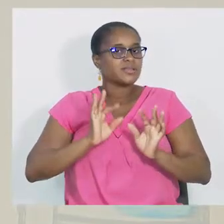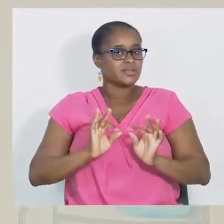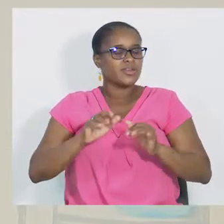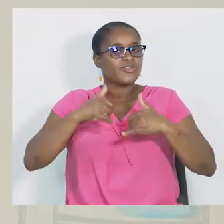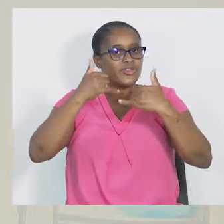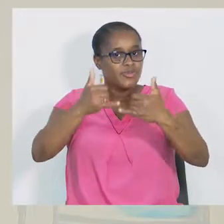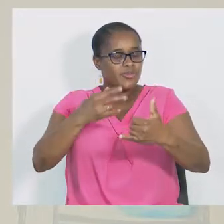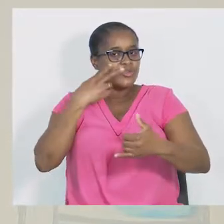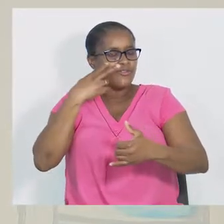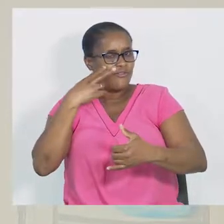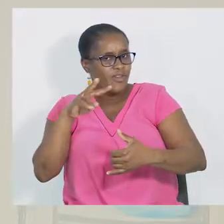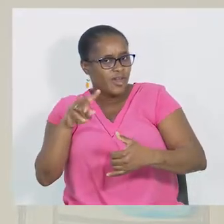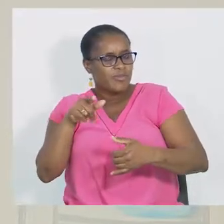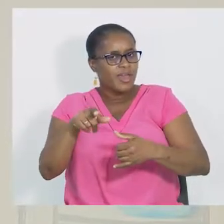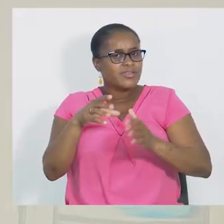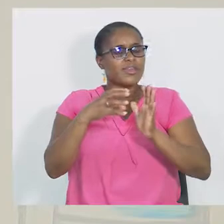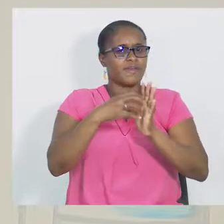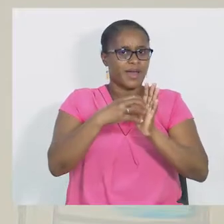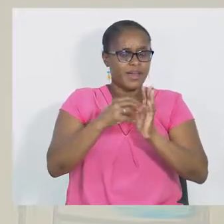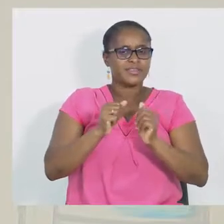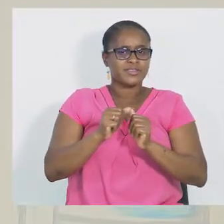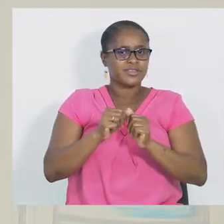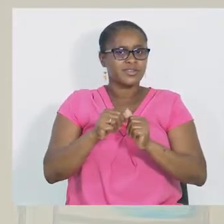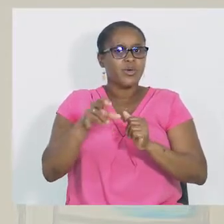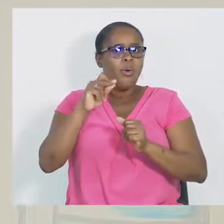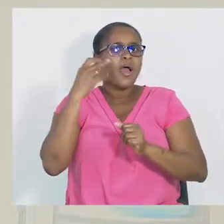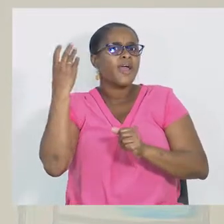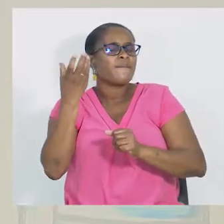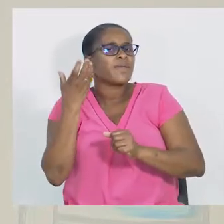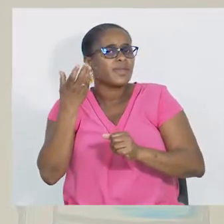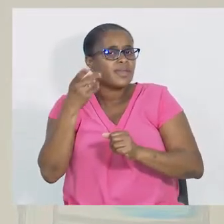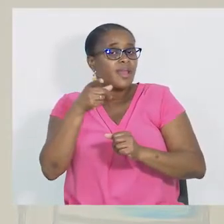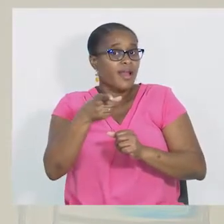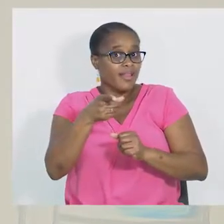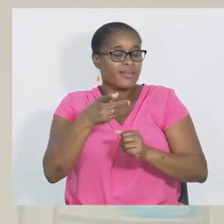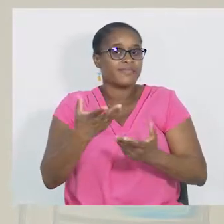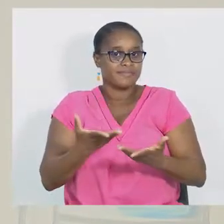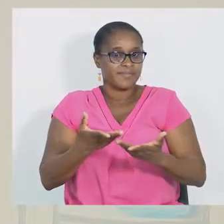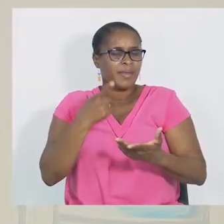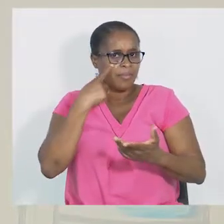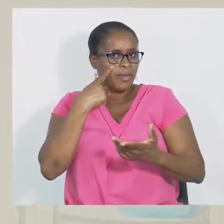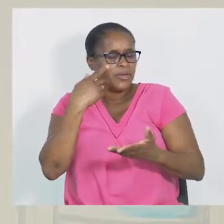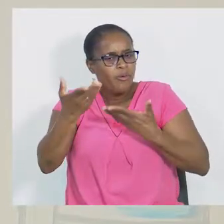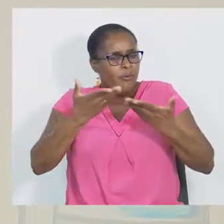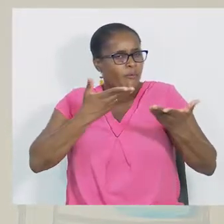mágica. E ao pé dessa idosa, o que é que estão a ver?